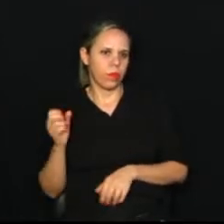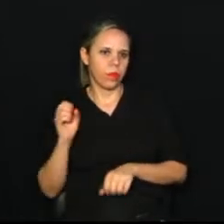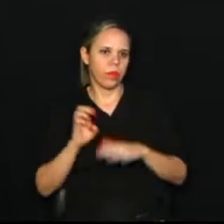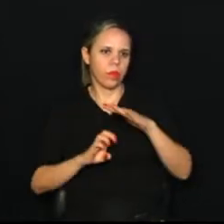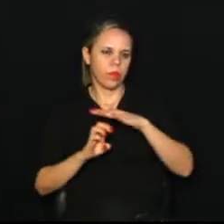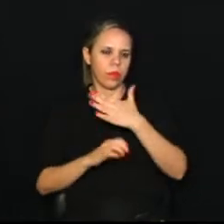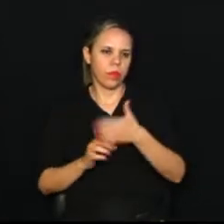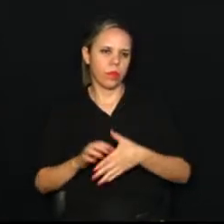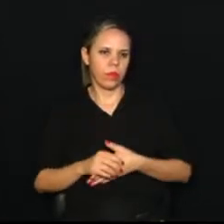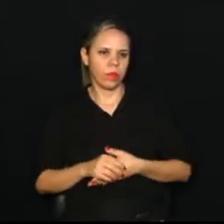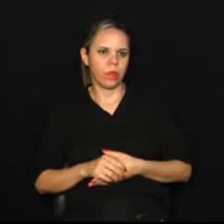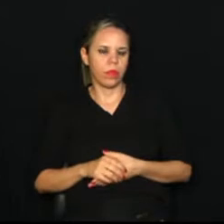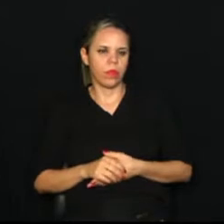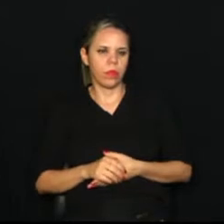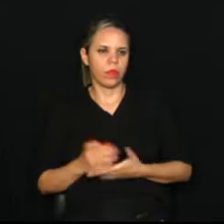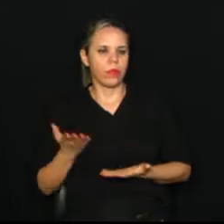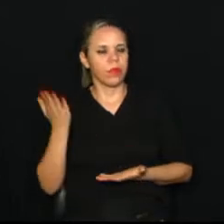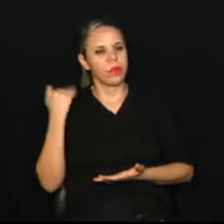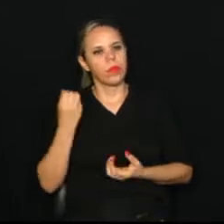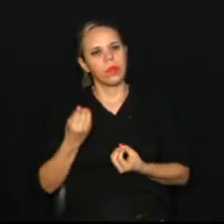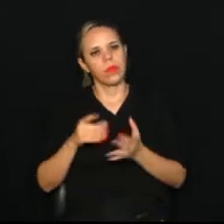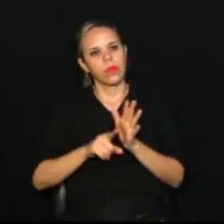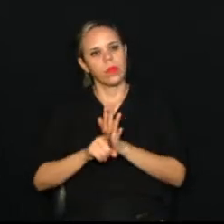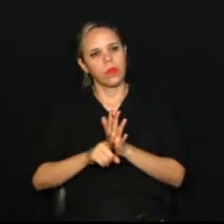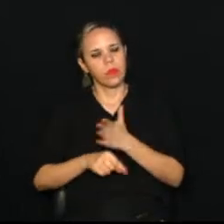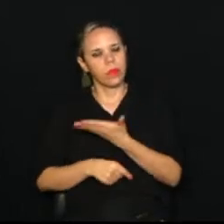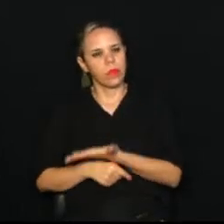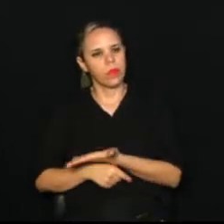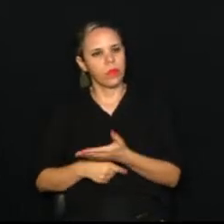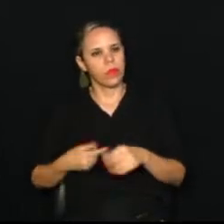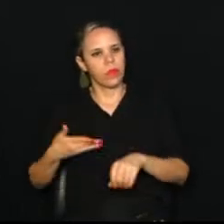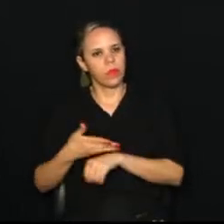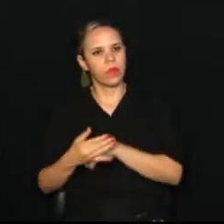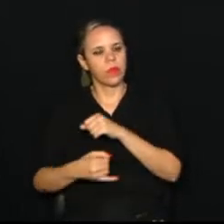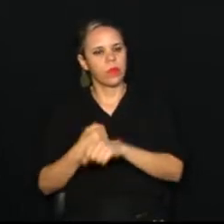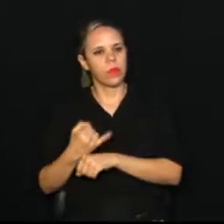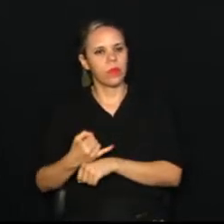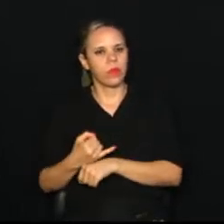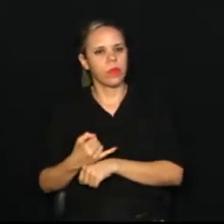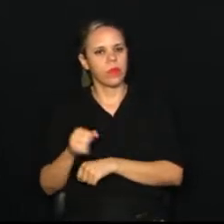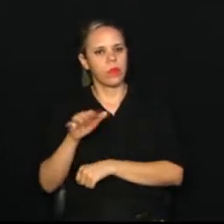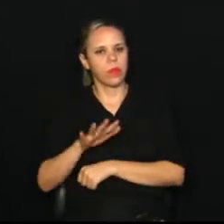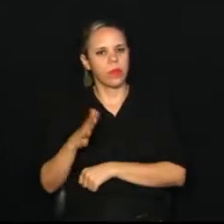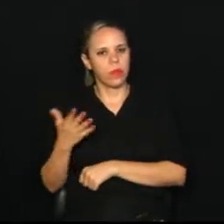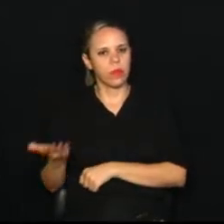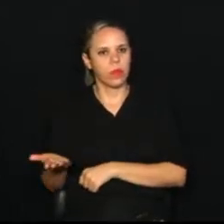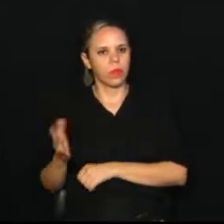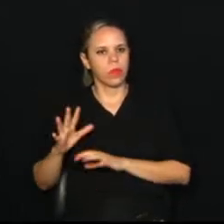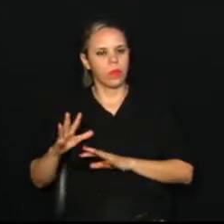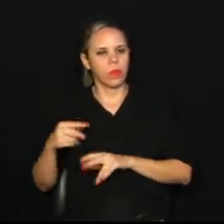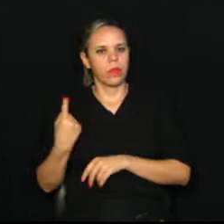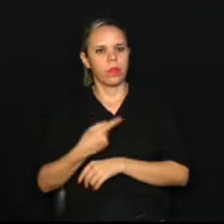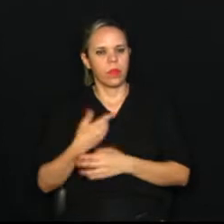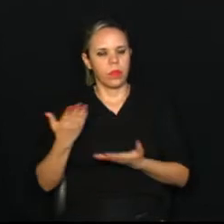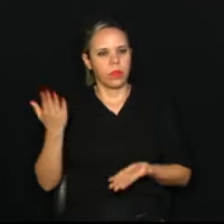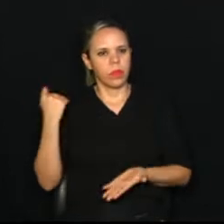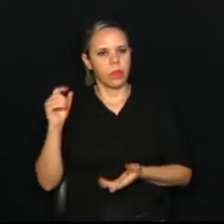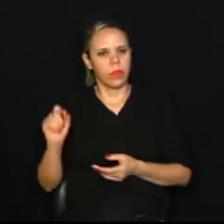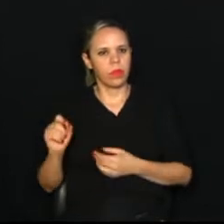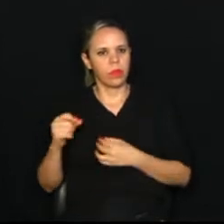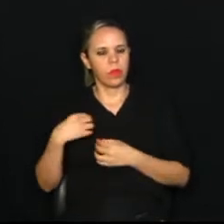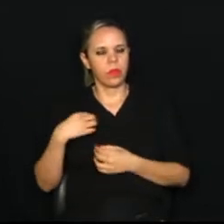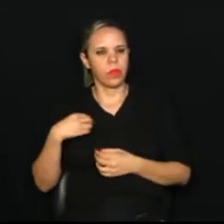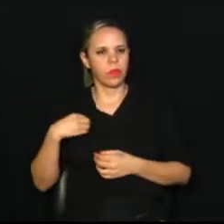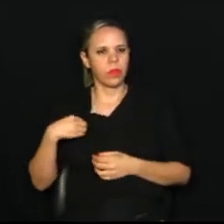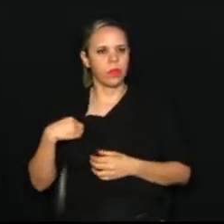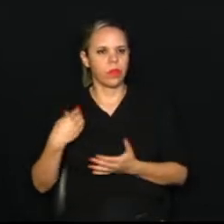empresas, querendo saber informações, entrando na internet de uma forma geral. Todos nós sabemos que